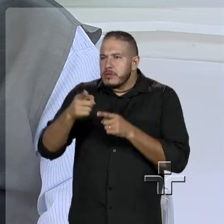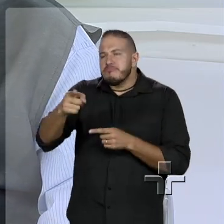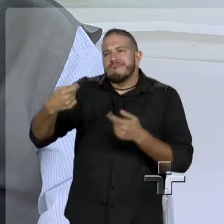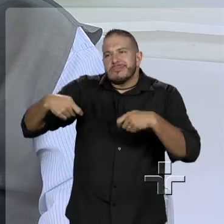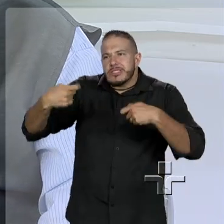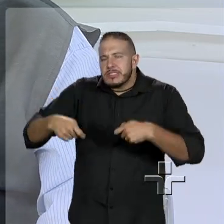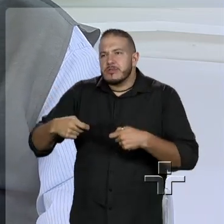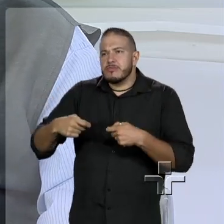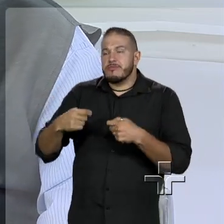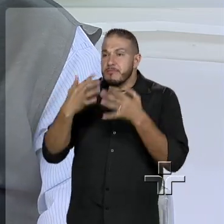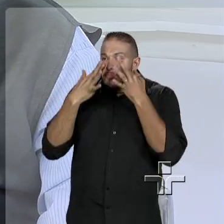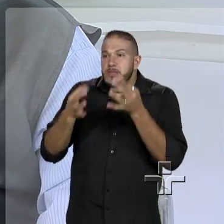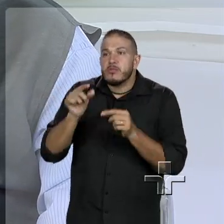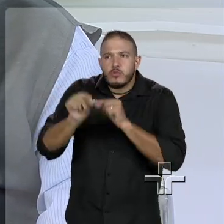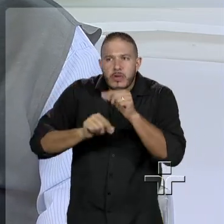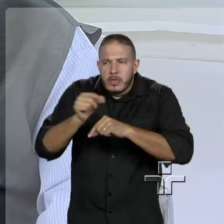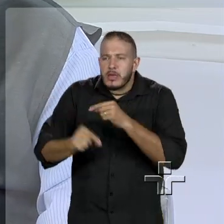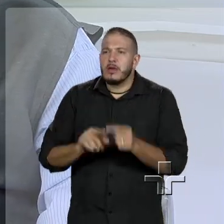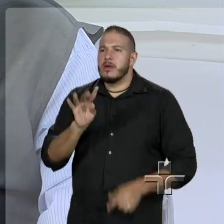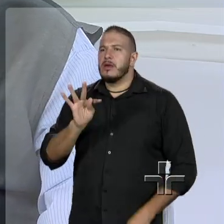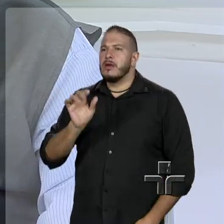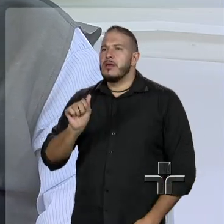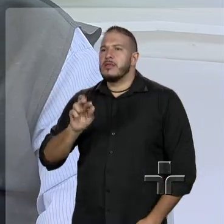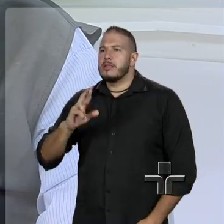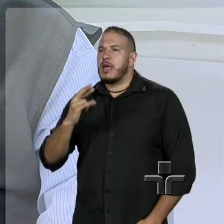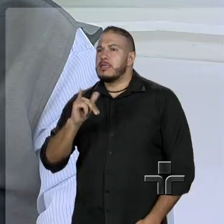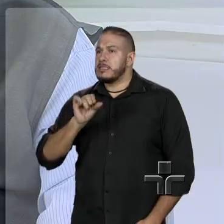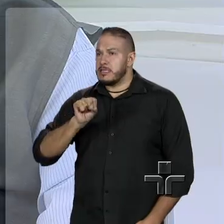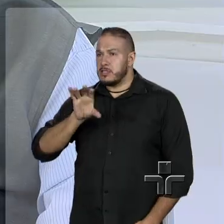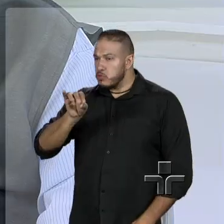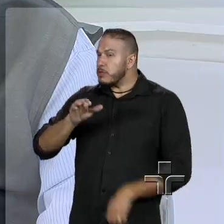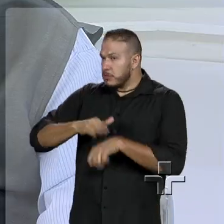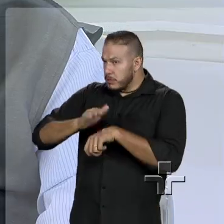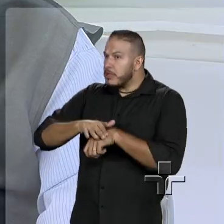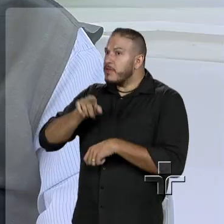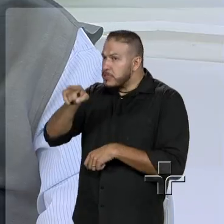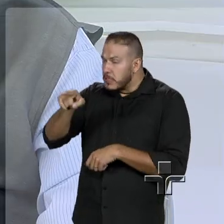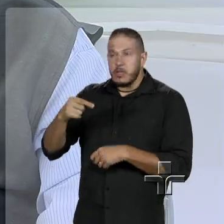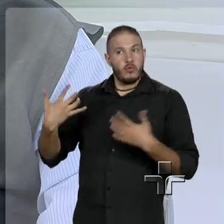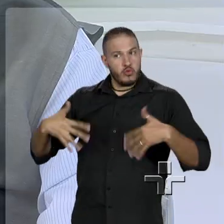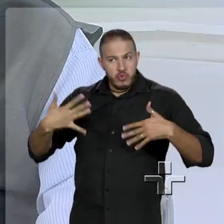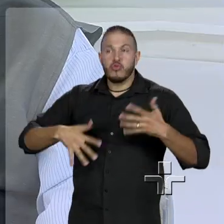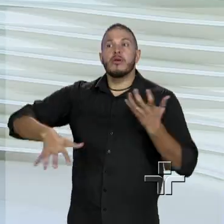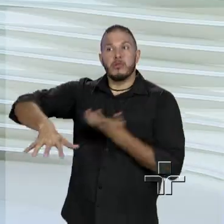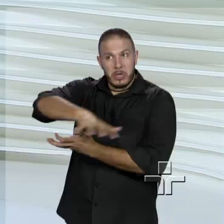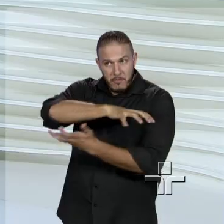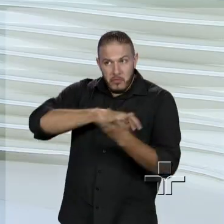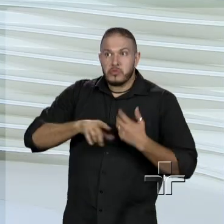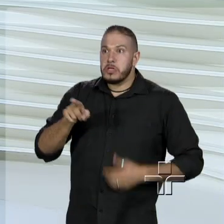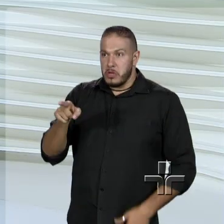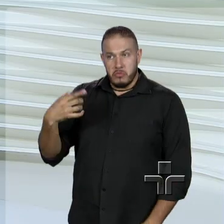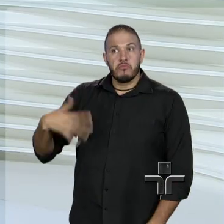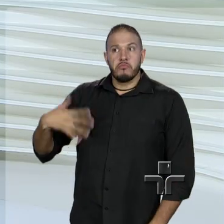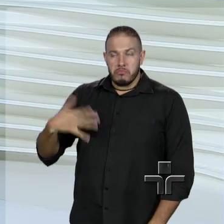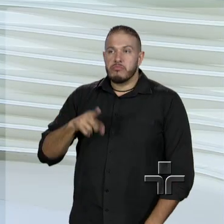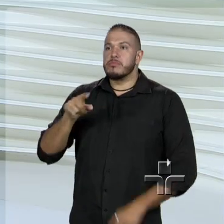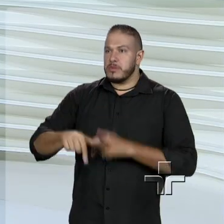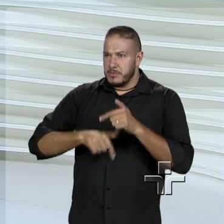prestar atenção no que o Tarcísio está fazendo. É uma verdadeira revolução.